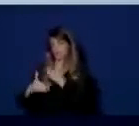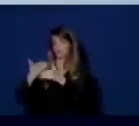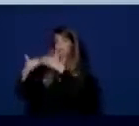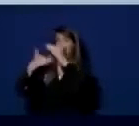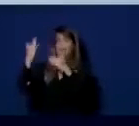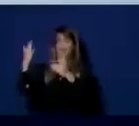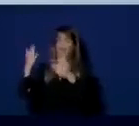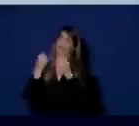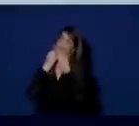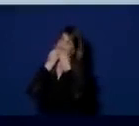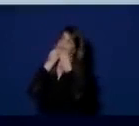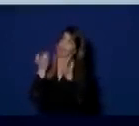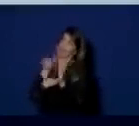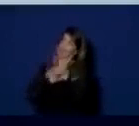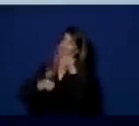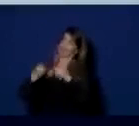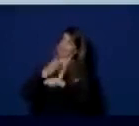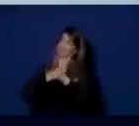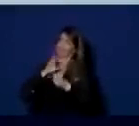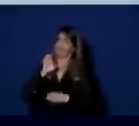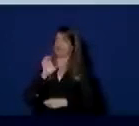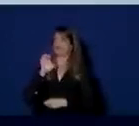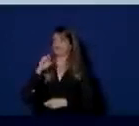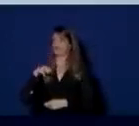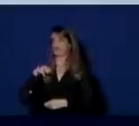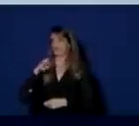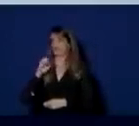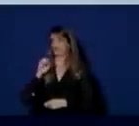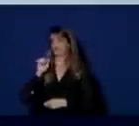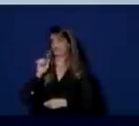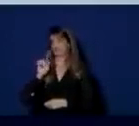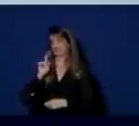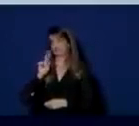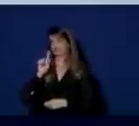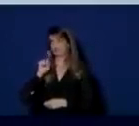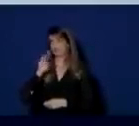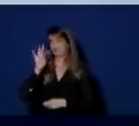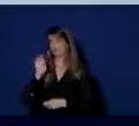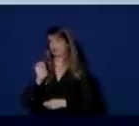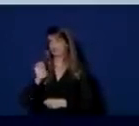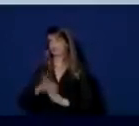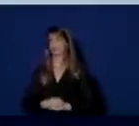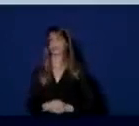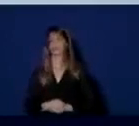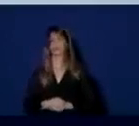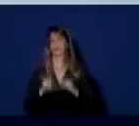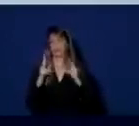que beneficia as economias emergentes. Então, por isso é que eu vejo